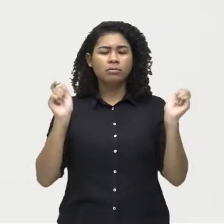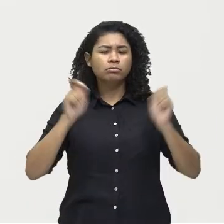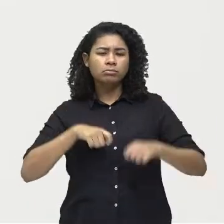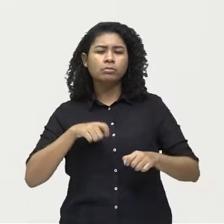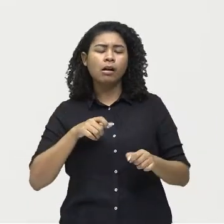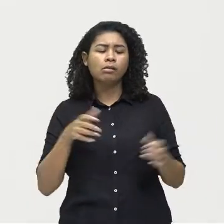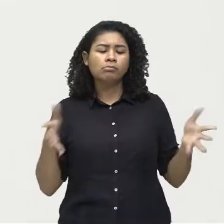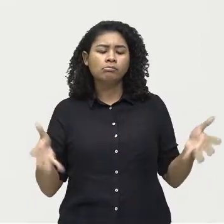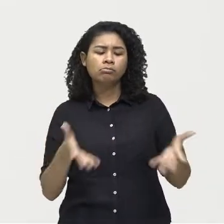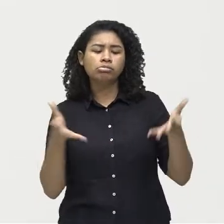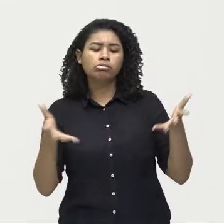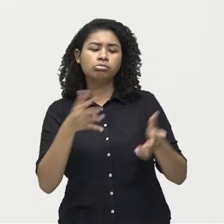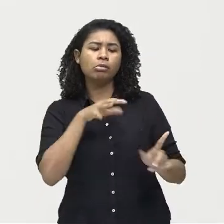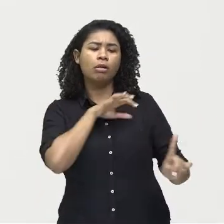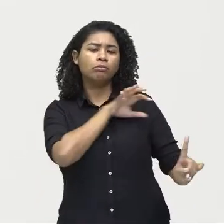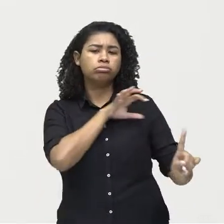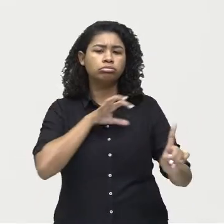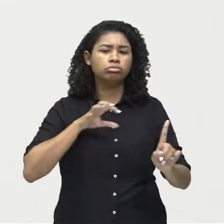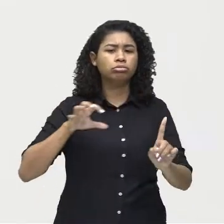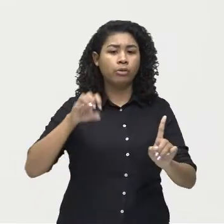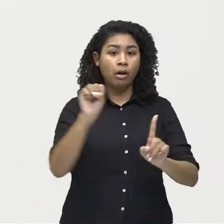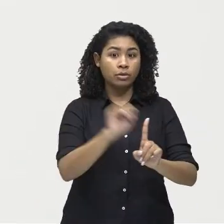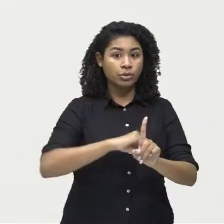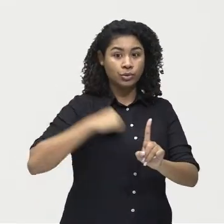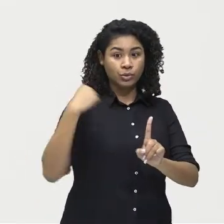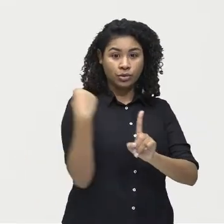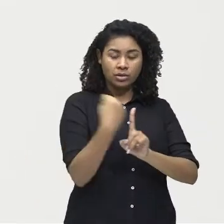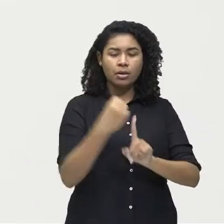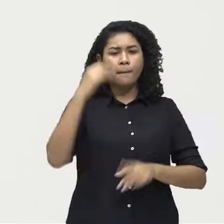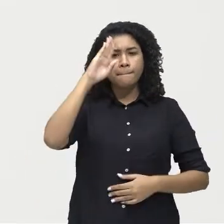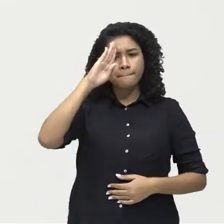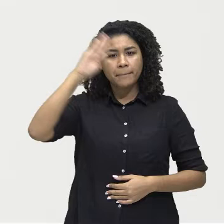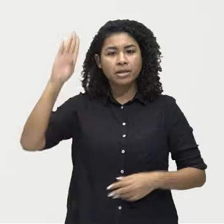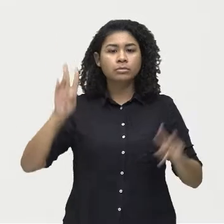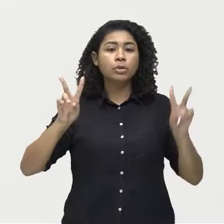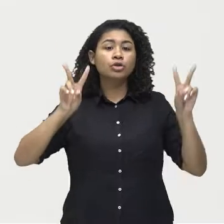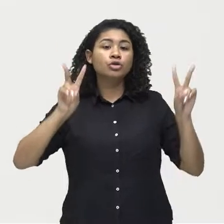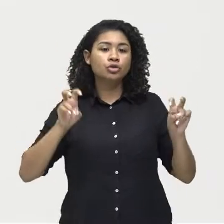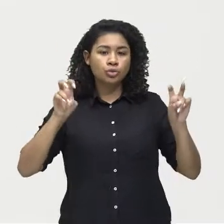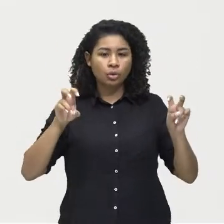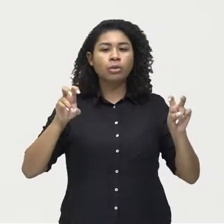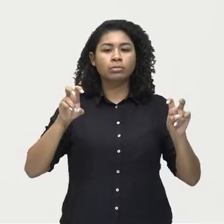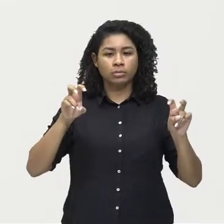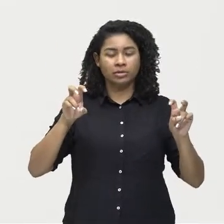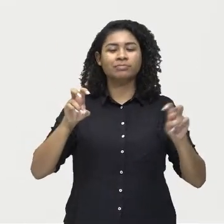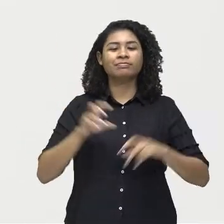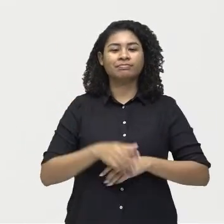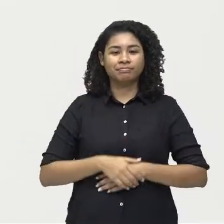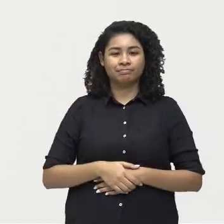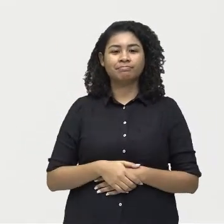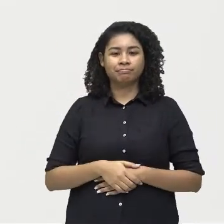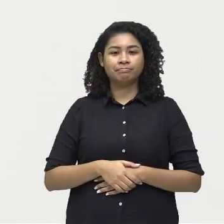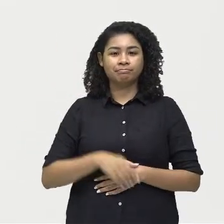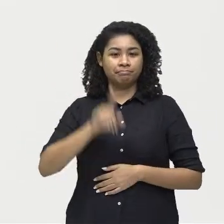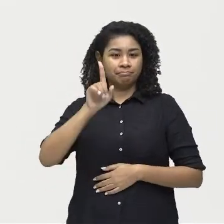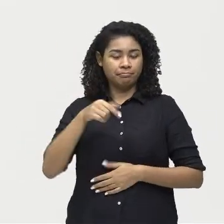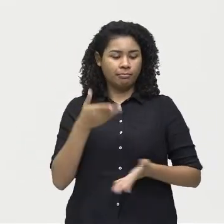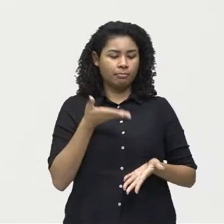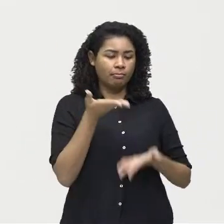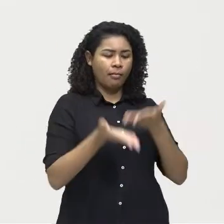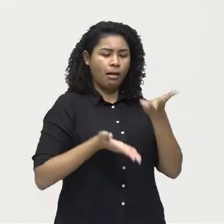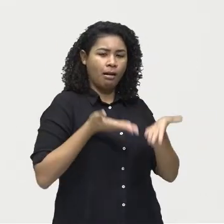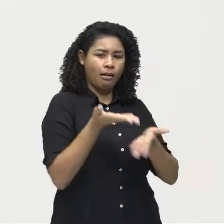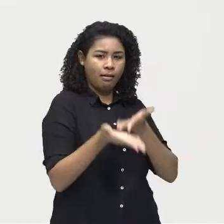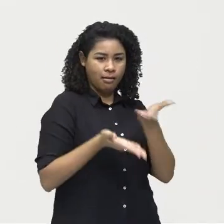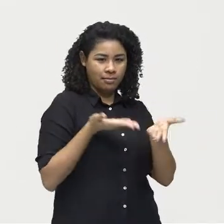dizer, na sociedade francesa, principalmente em relação a privilégios de nascimento. E